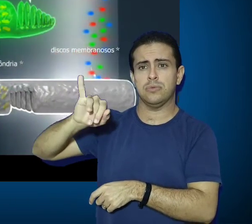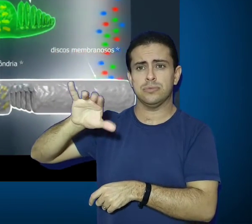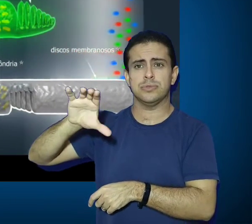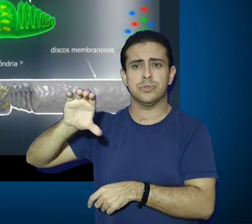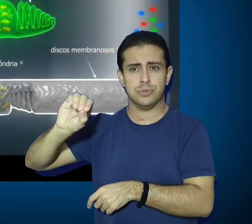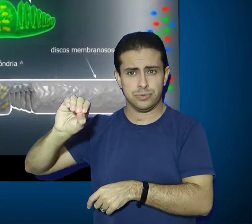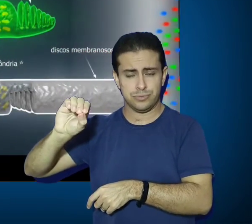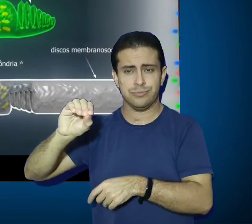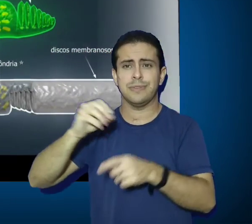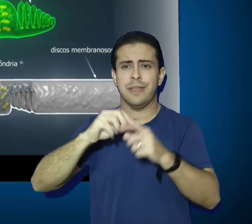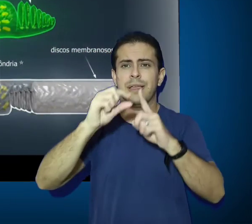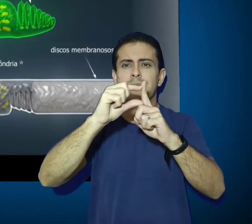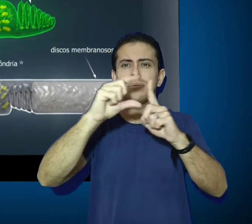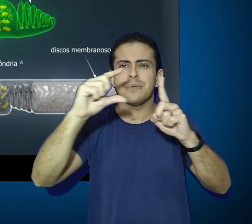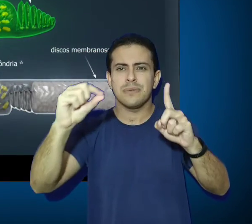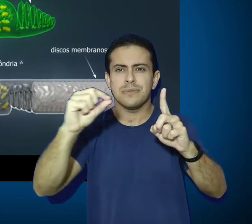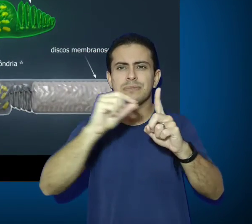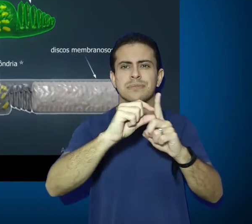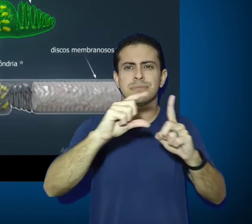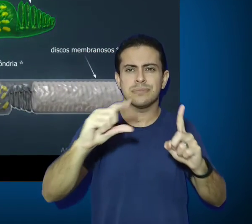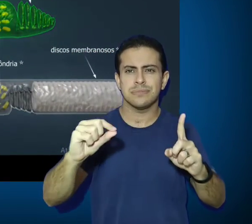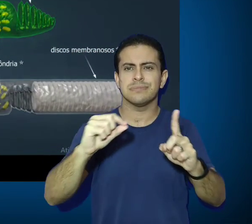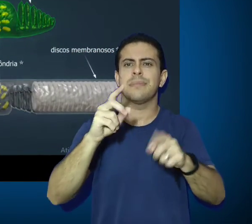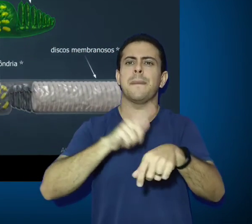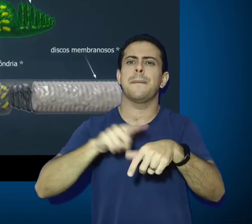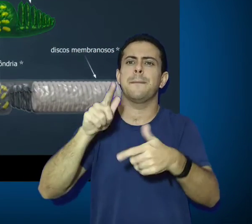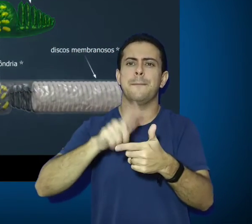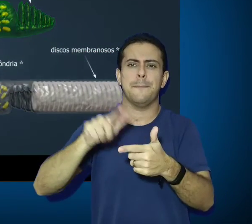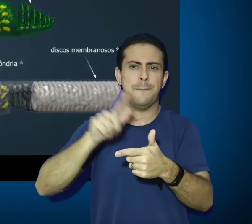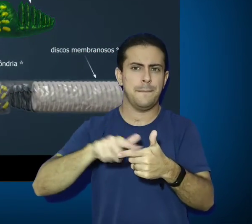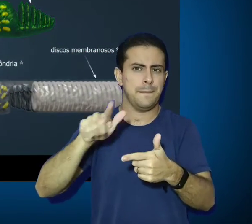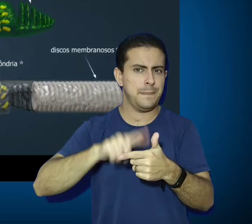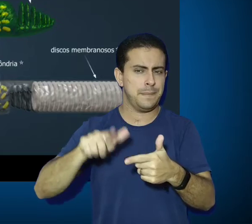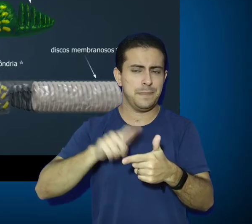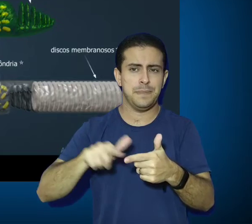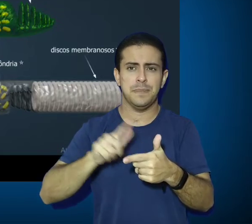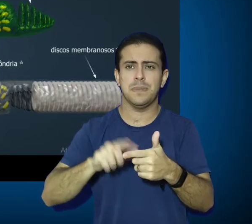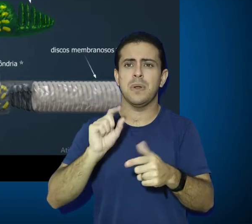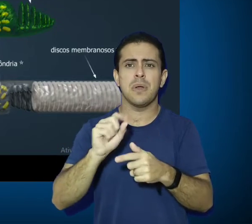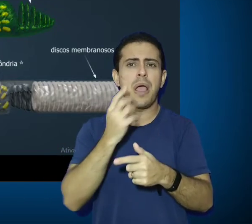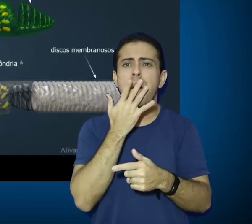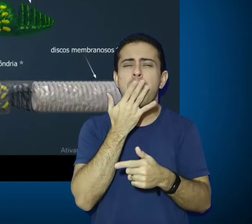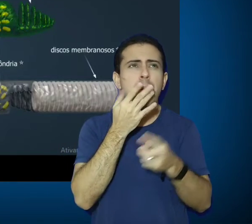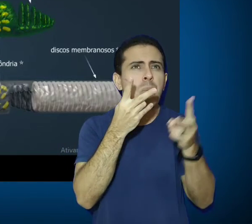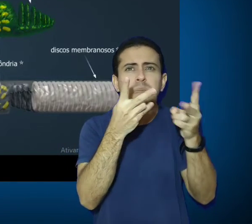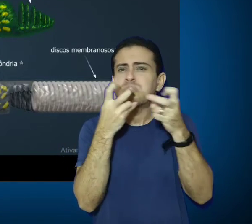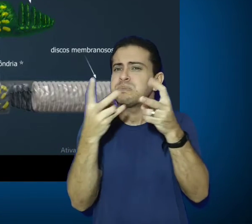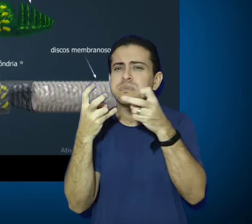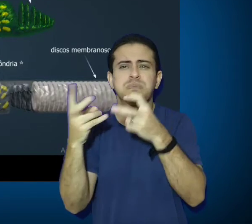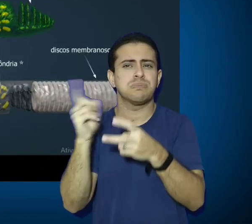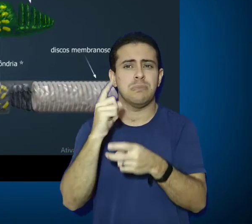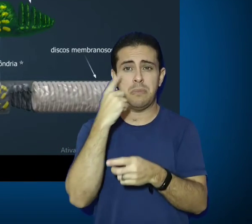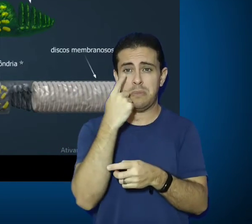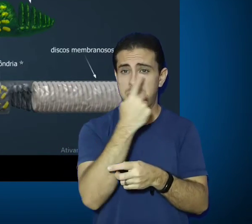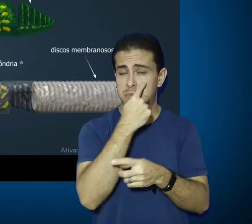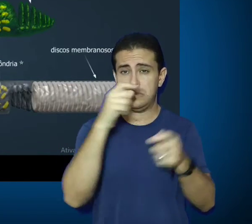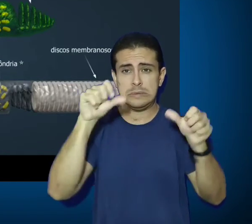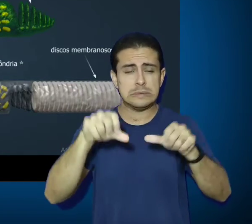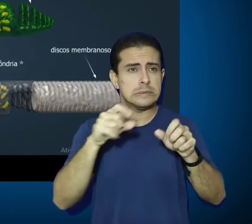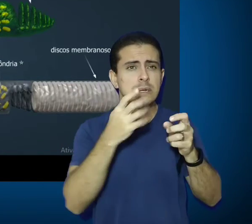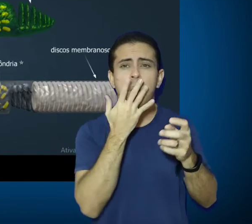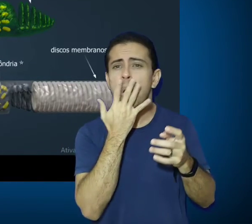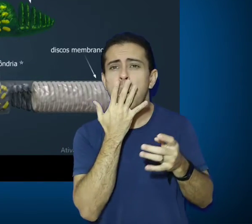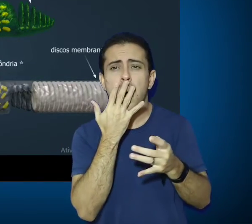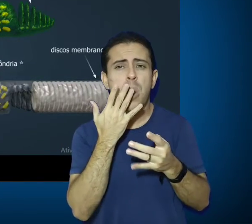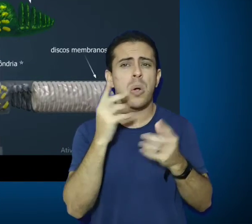como principalmente entre o vermelho e o verde, que são os casos mais clássicos de daltonismo, devido a esse problema na